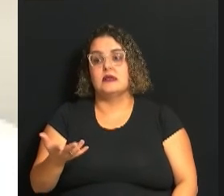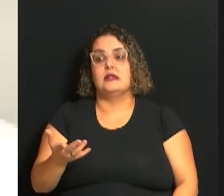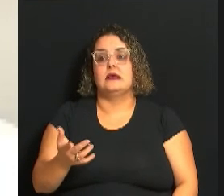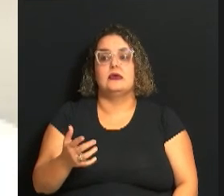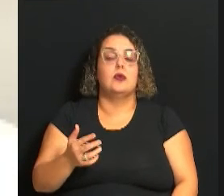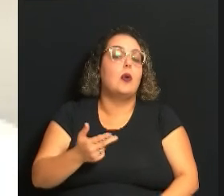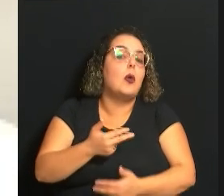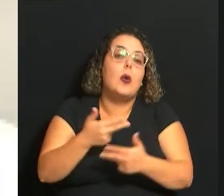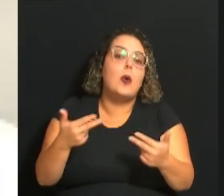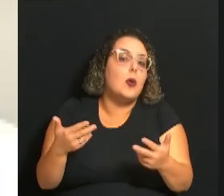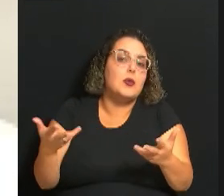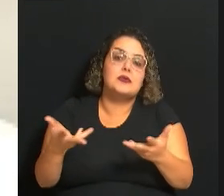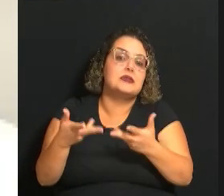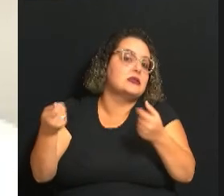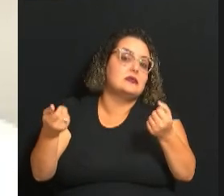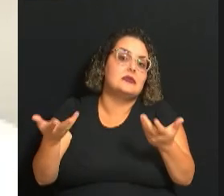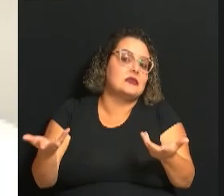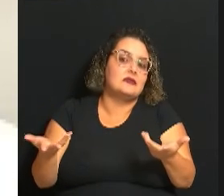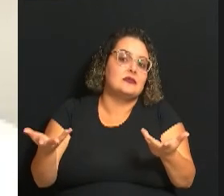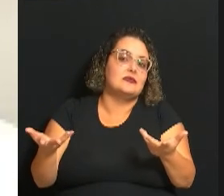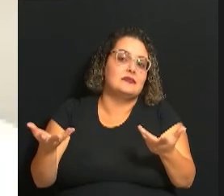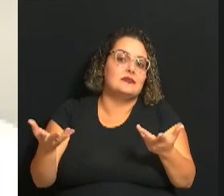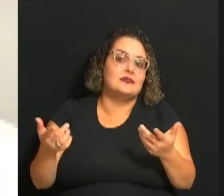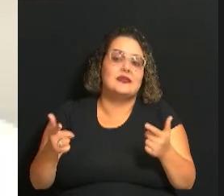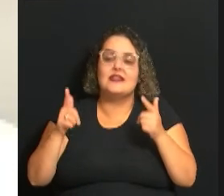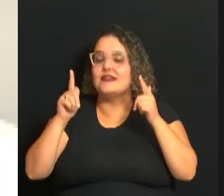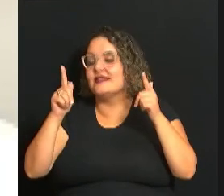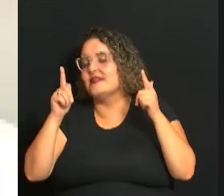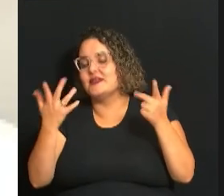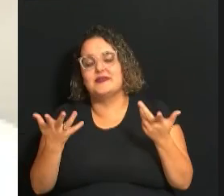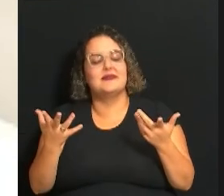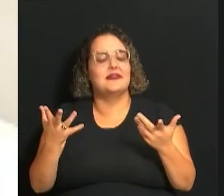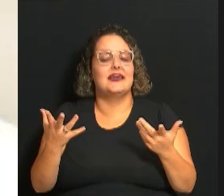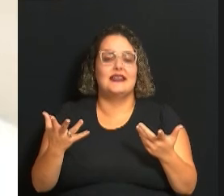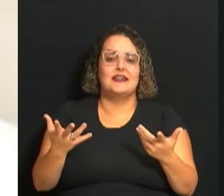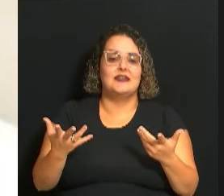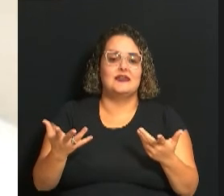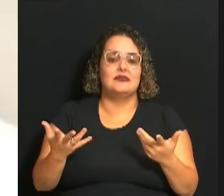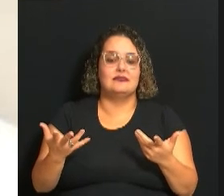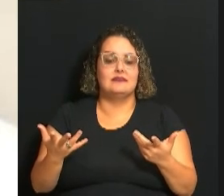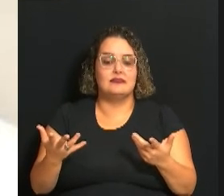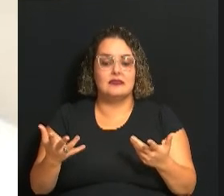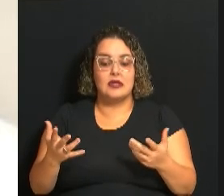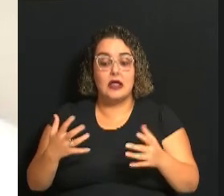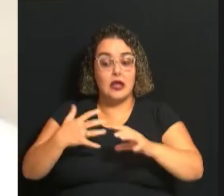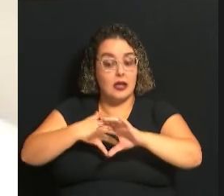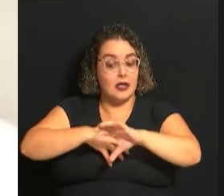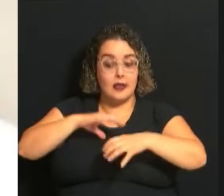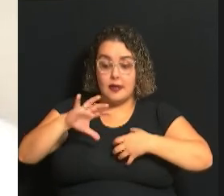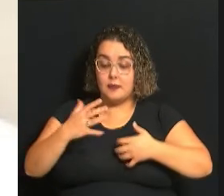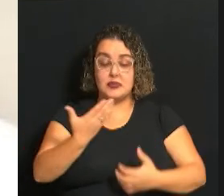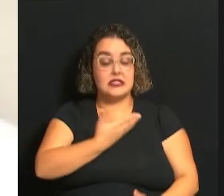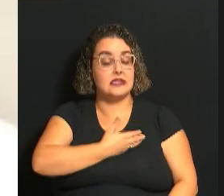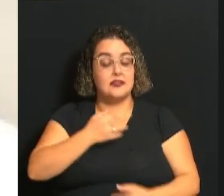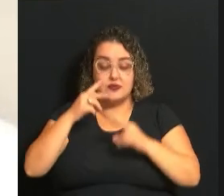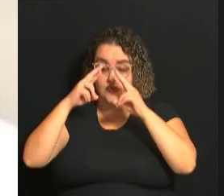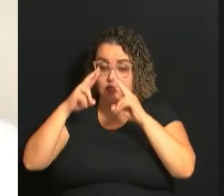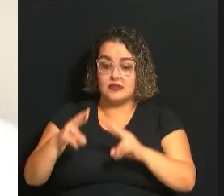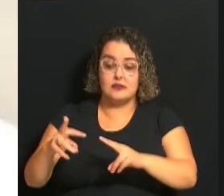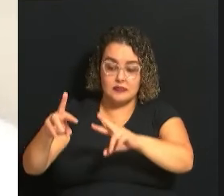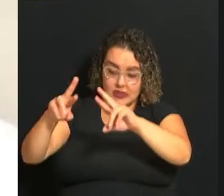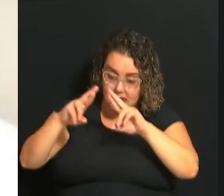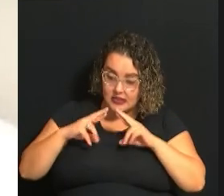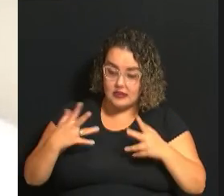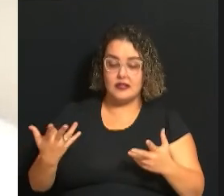coisas maravilhosas, assim, a gente se diverte muito, então a cumplicidade, a amizade, o respeito que a gente criou entre